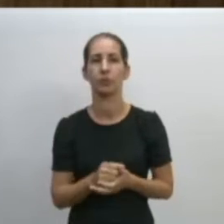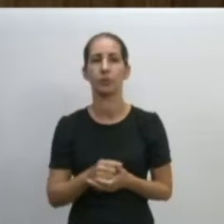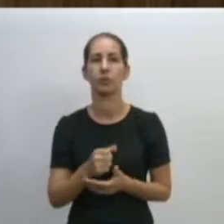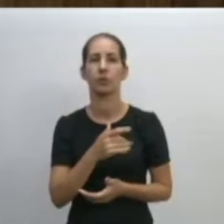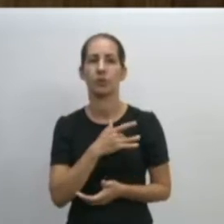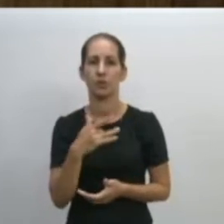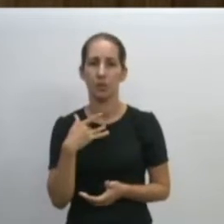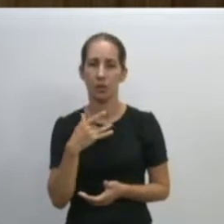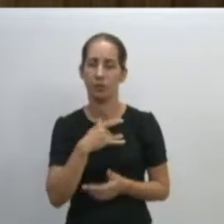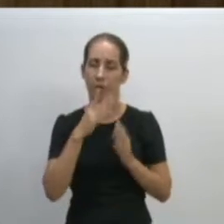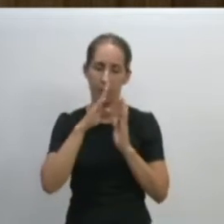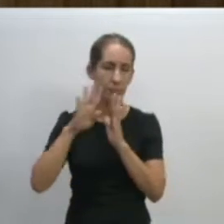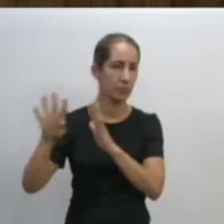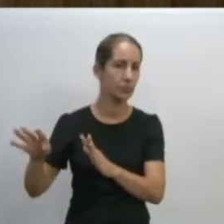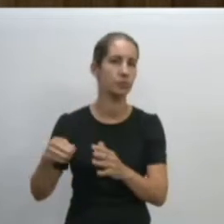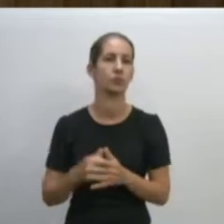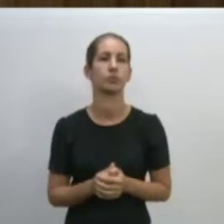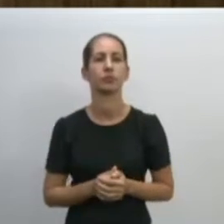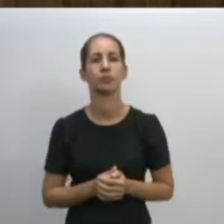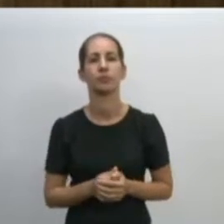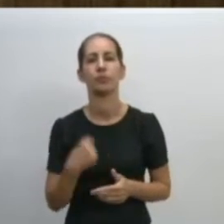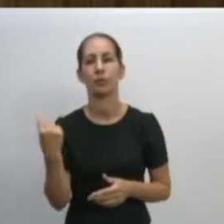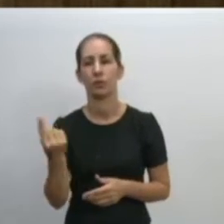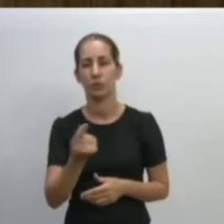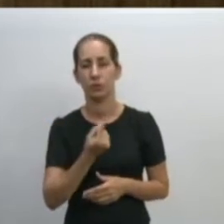nosso repúdio, eu deixo aqui